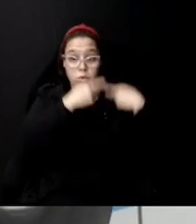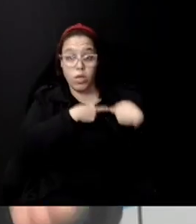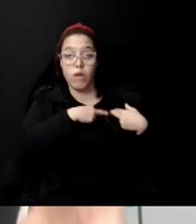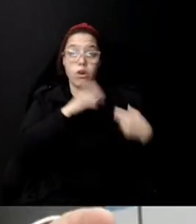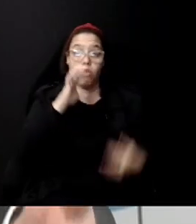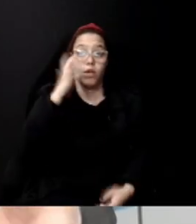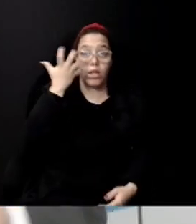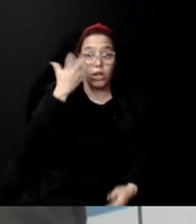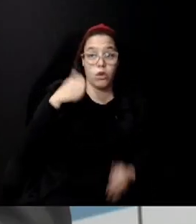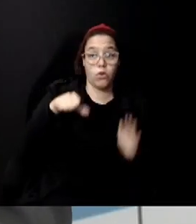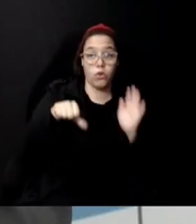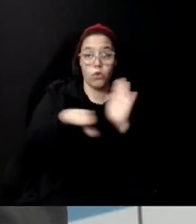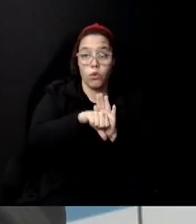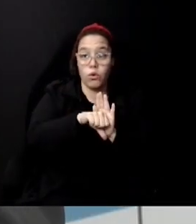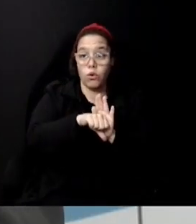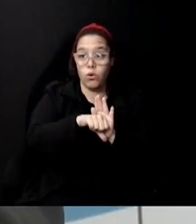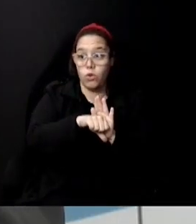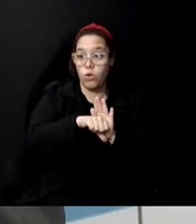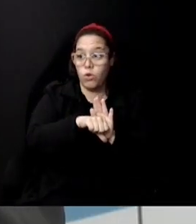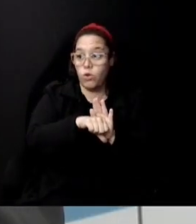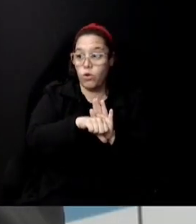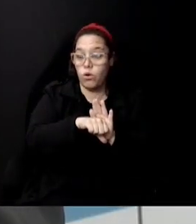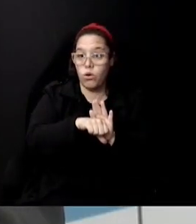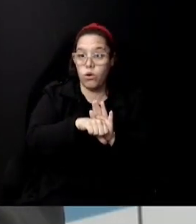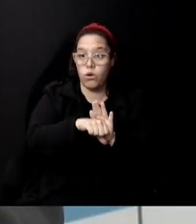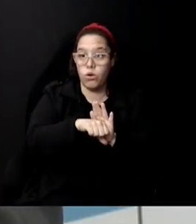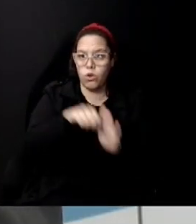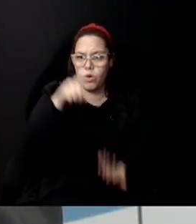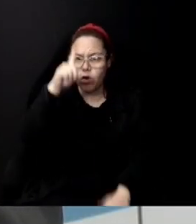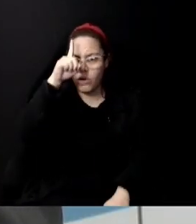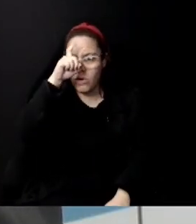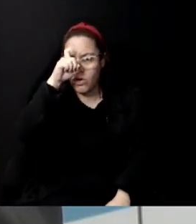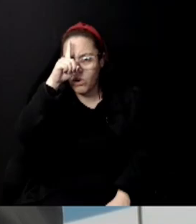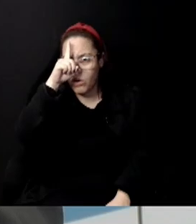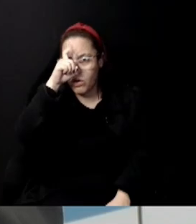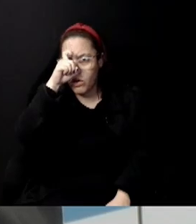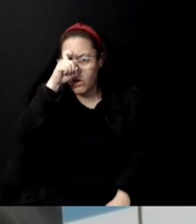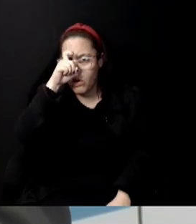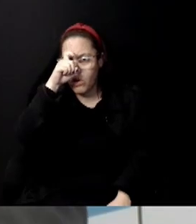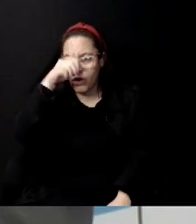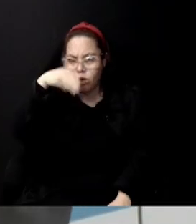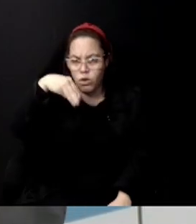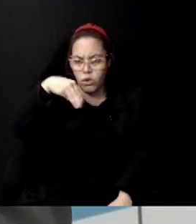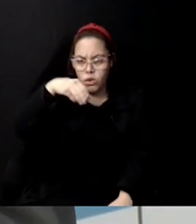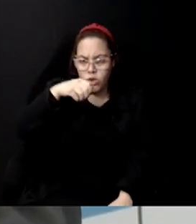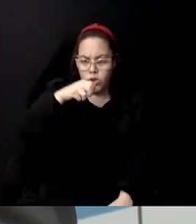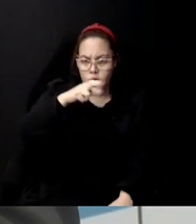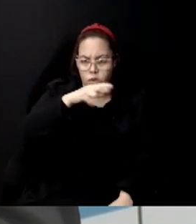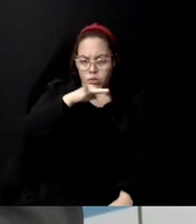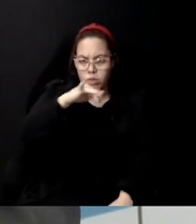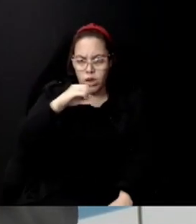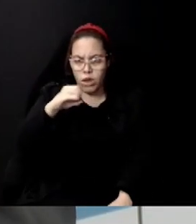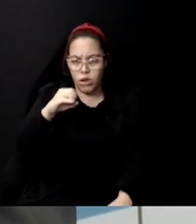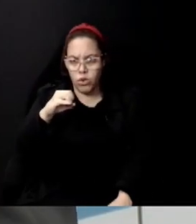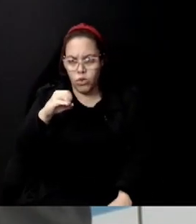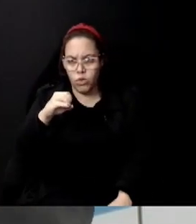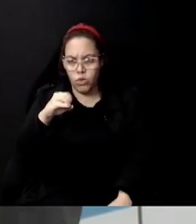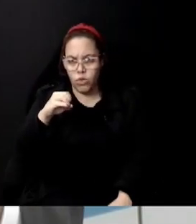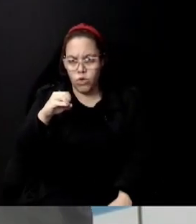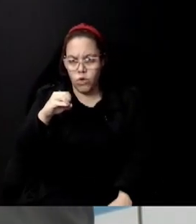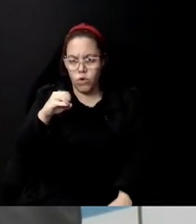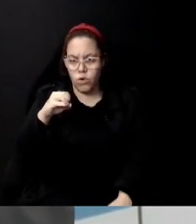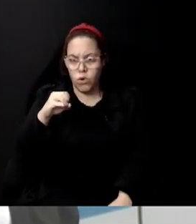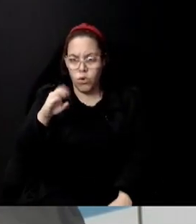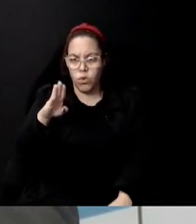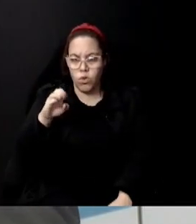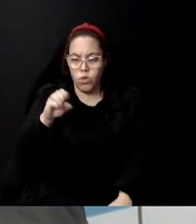O ataque ao hospital de Mariupol também é um caso sendo investigado, e há